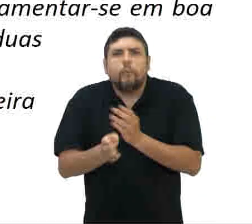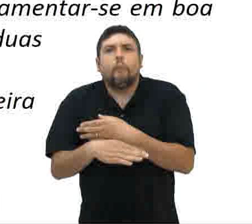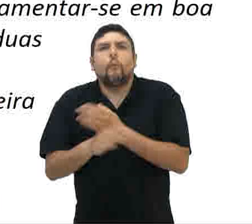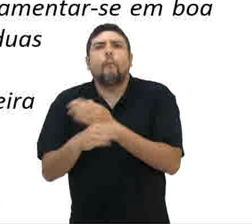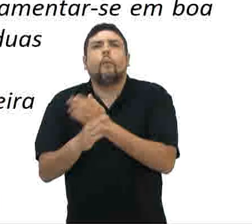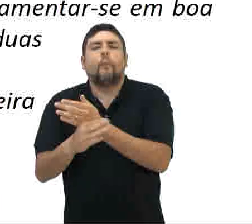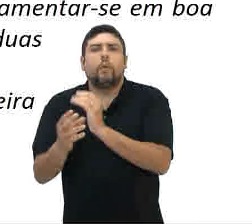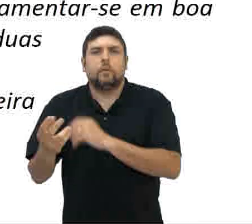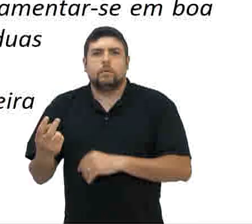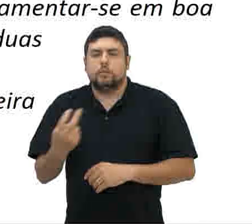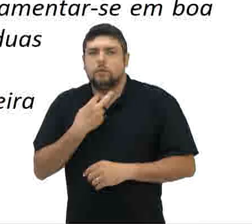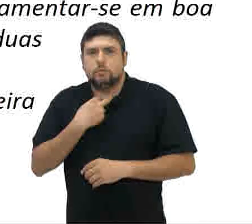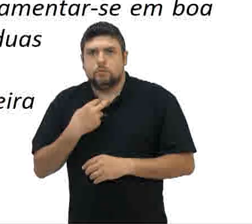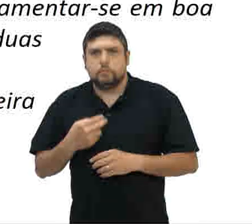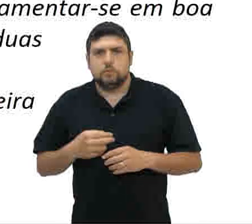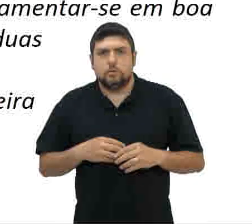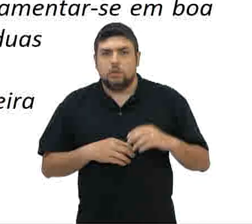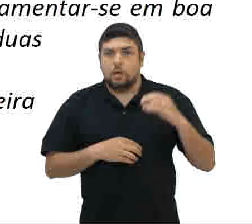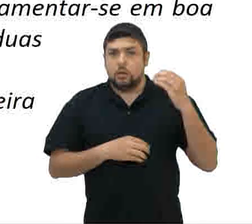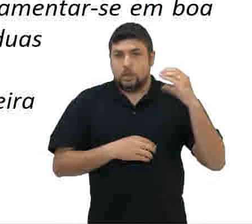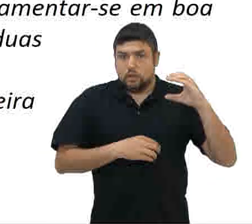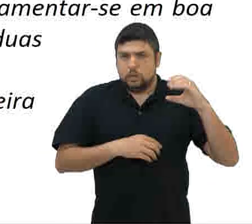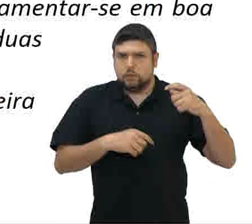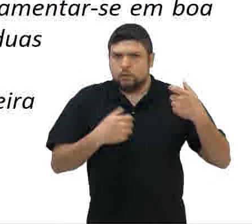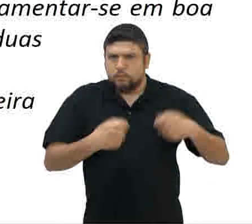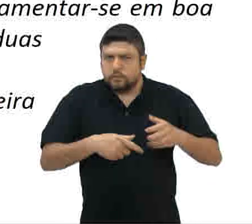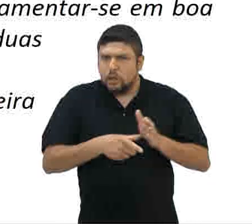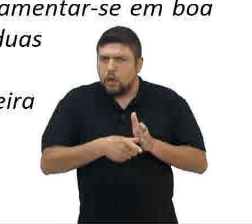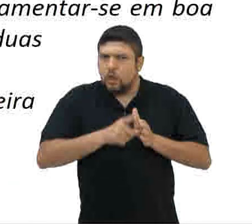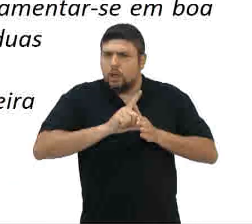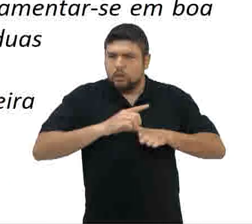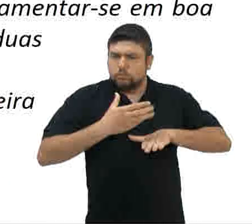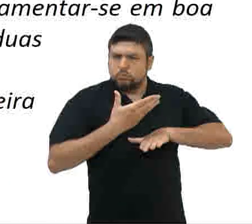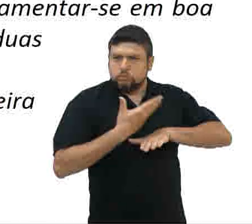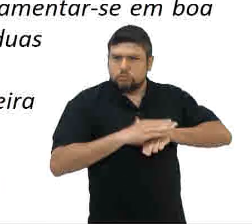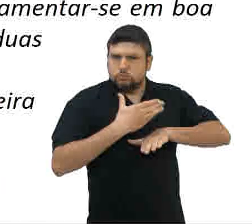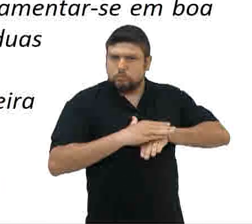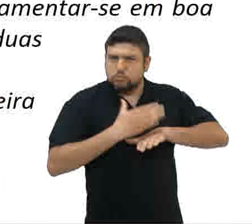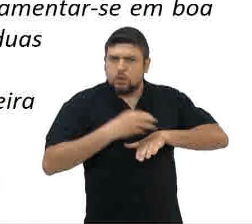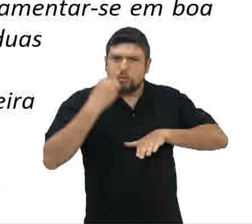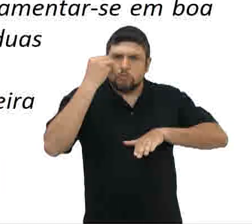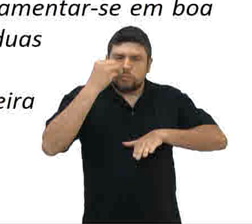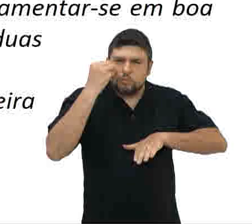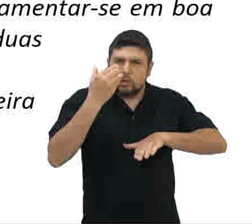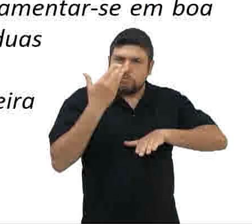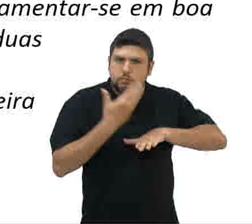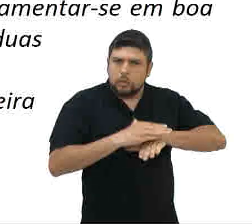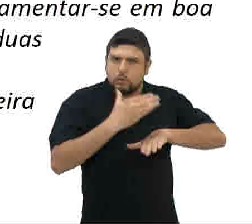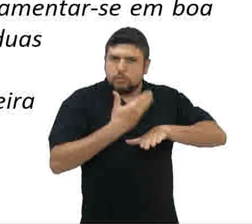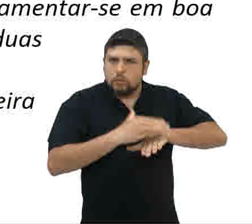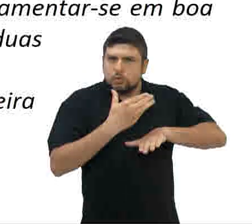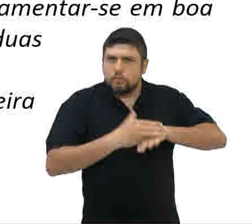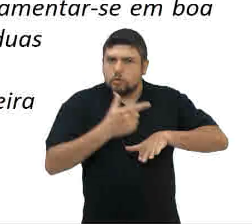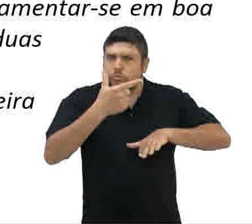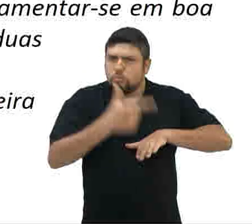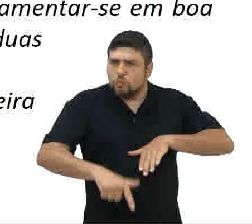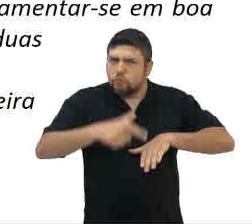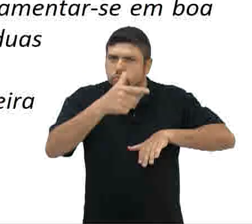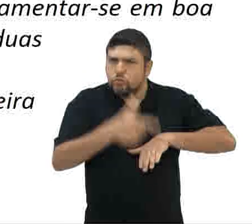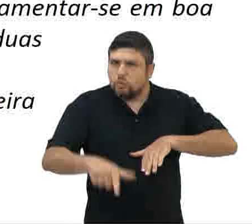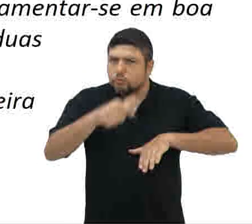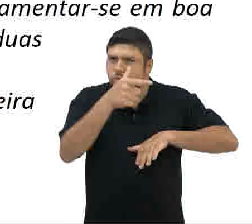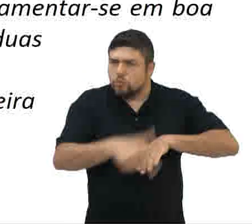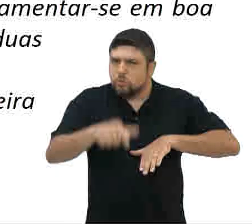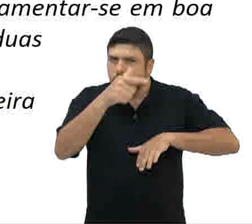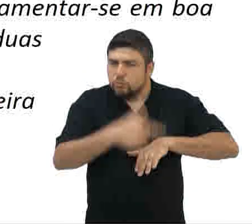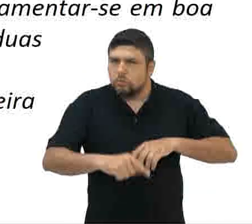regra geral, experimente-o 2 ou 3 vezes e verifique se as experiências produzem os mesmos efeitos. Nenhuma